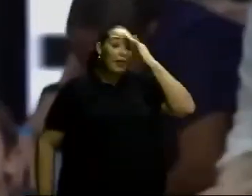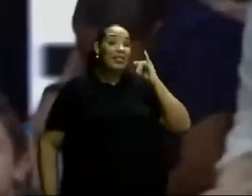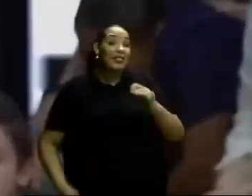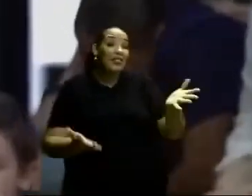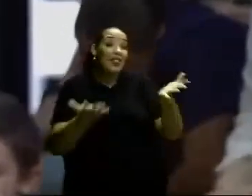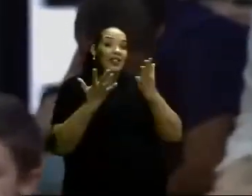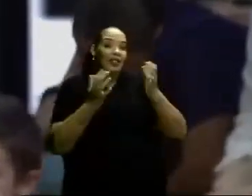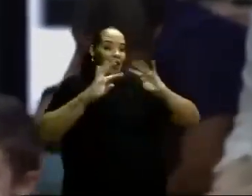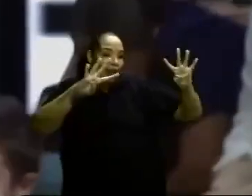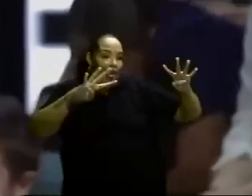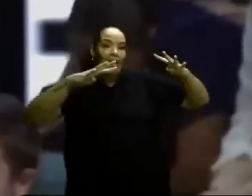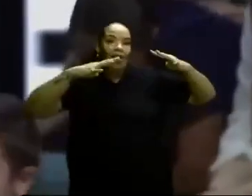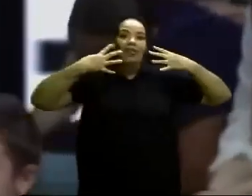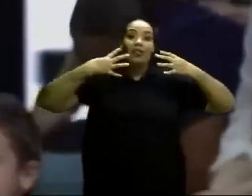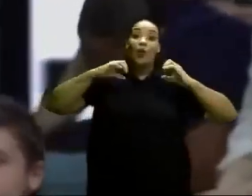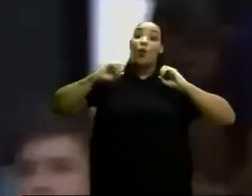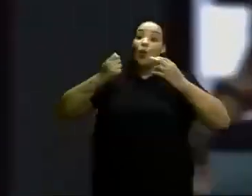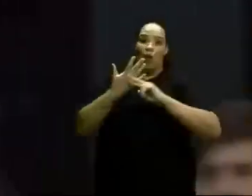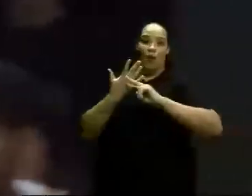quer atenção ou se você quer resultado.